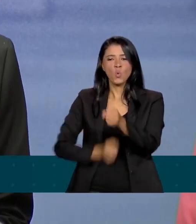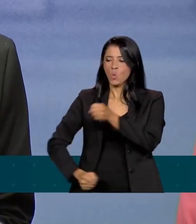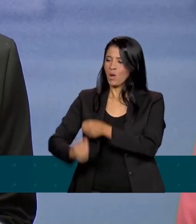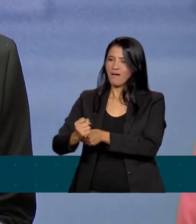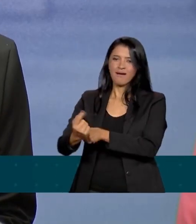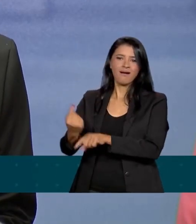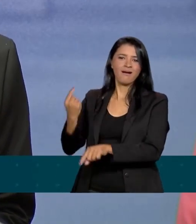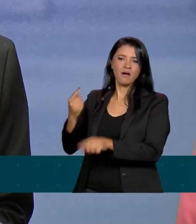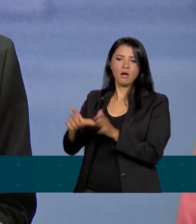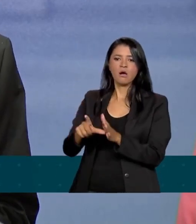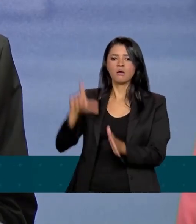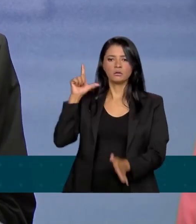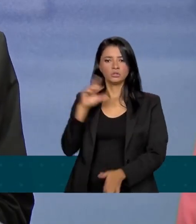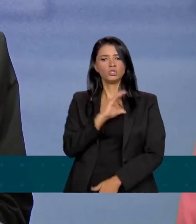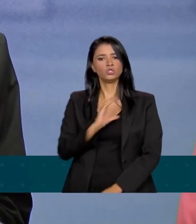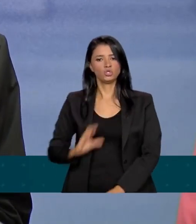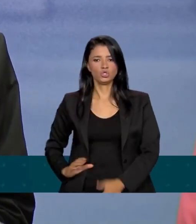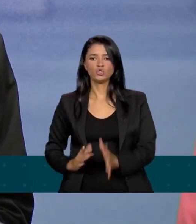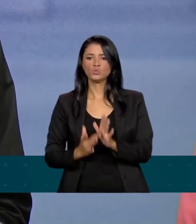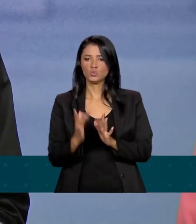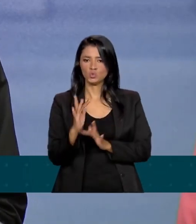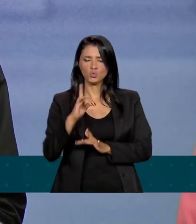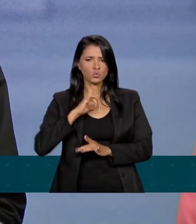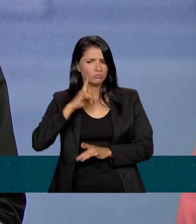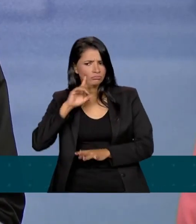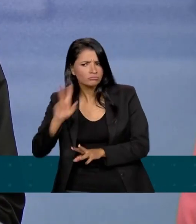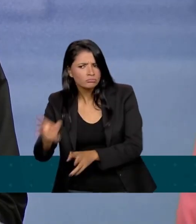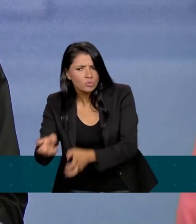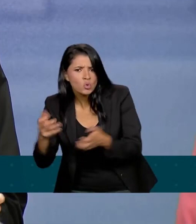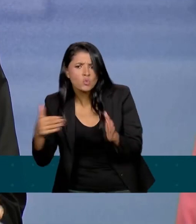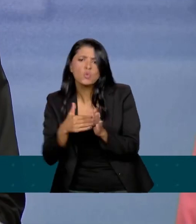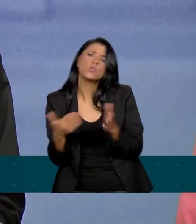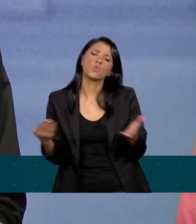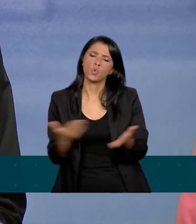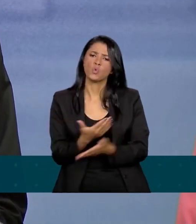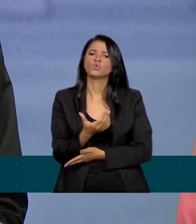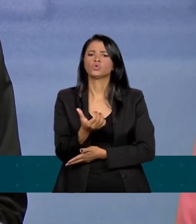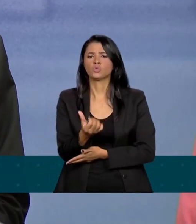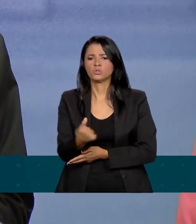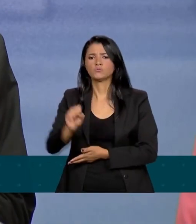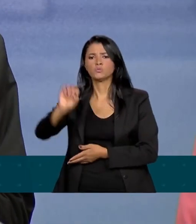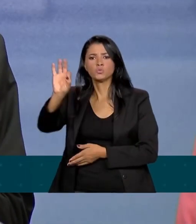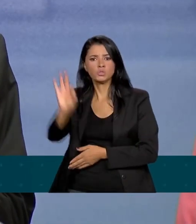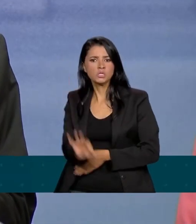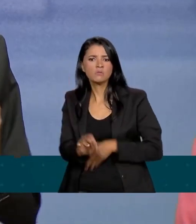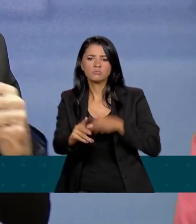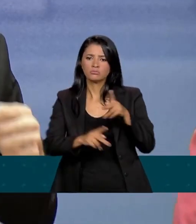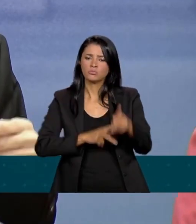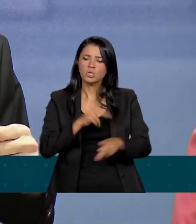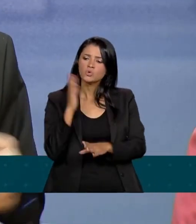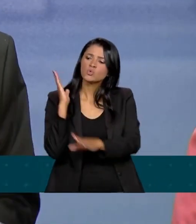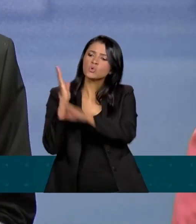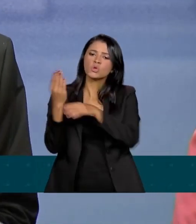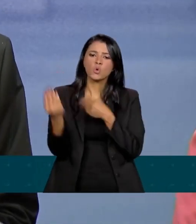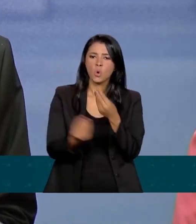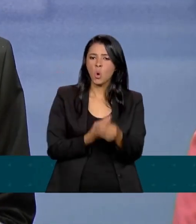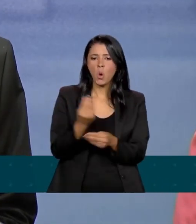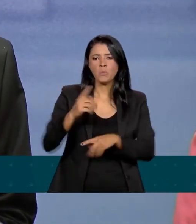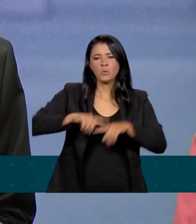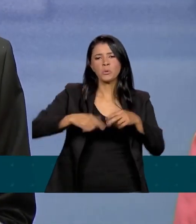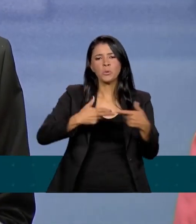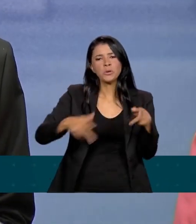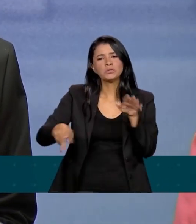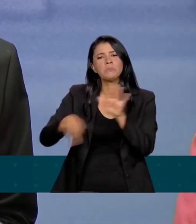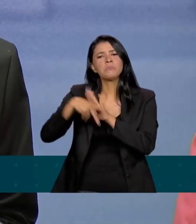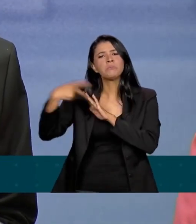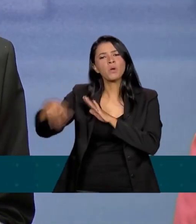até hoje, a gente ainda tem mais ou menos 50% da população sendo diagnosticada com ferramenta do século XVI,